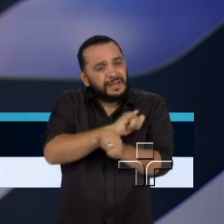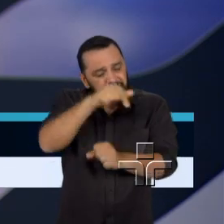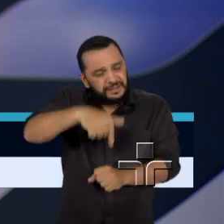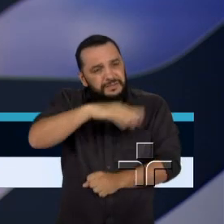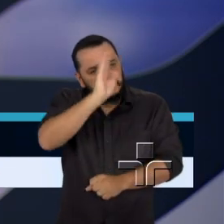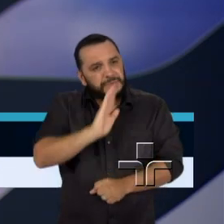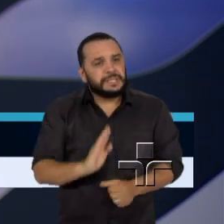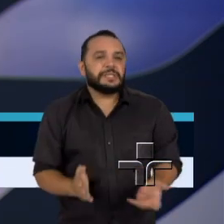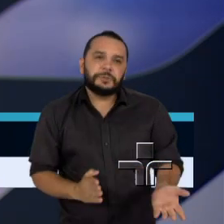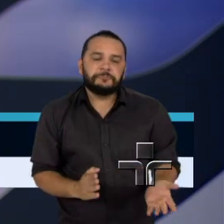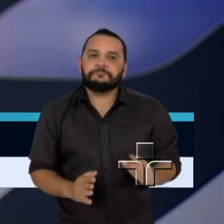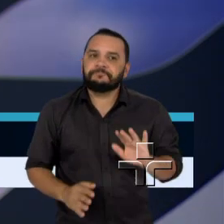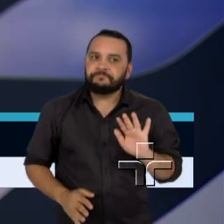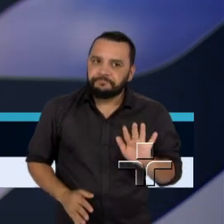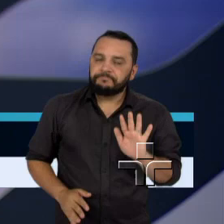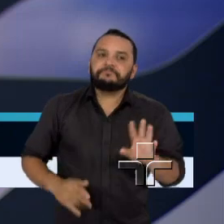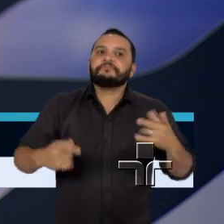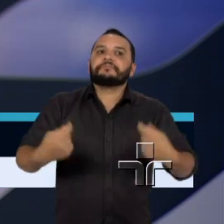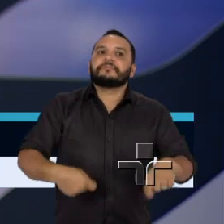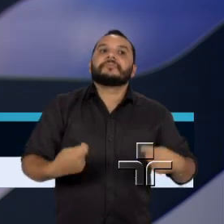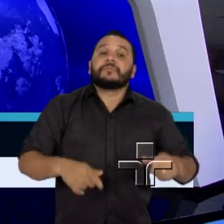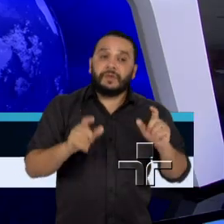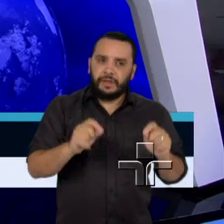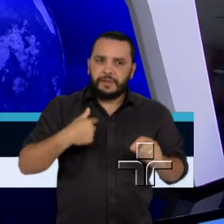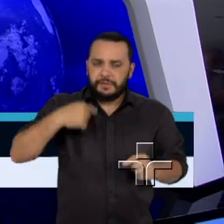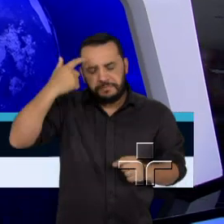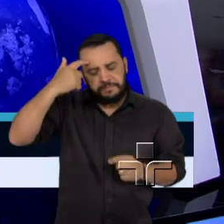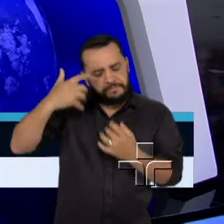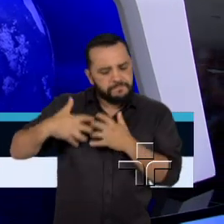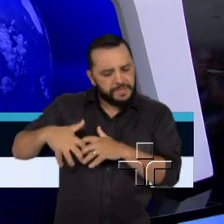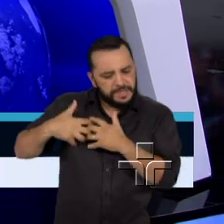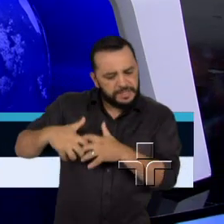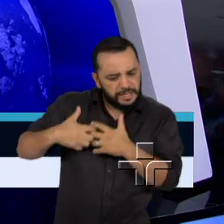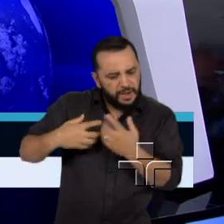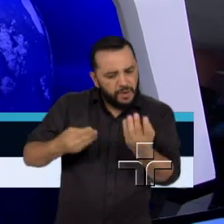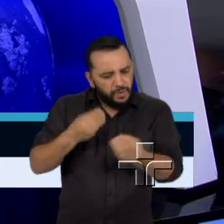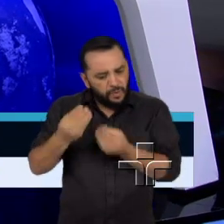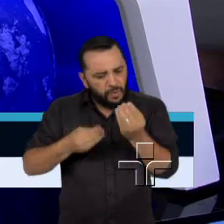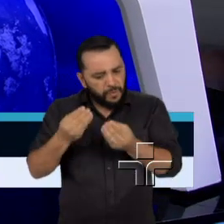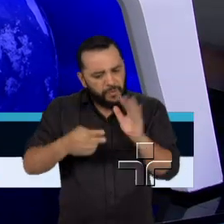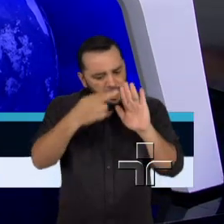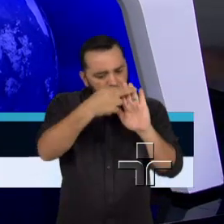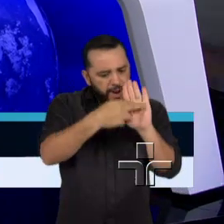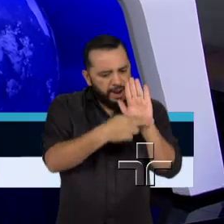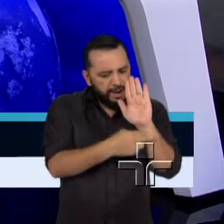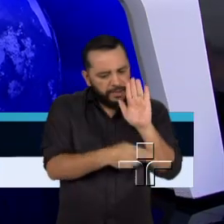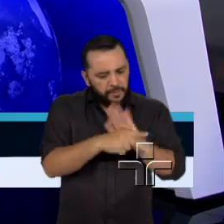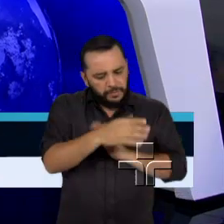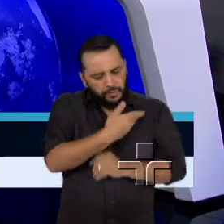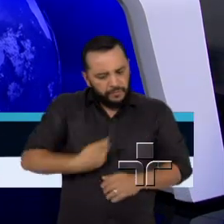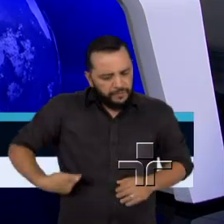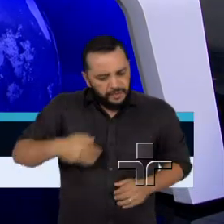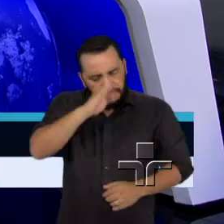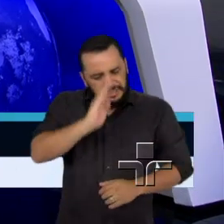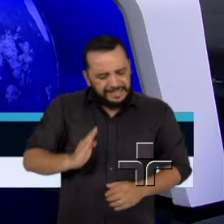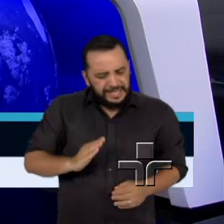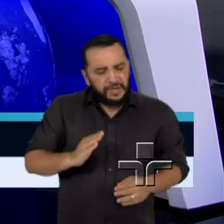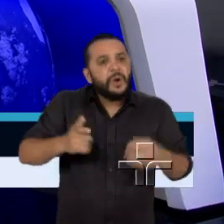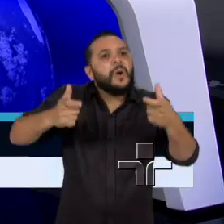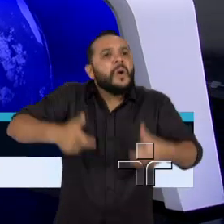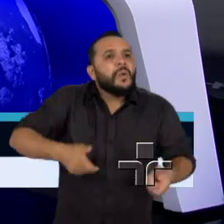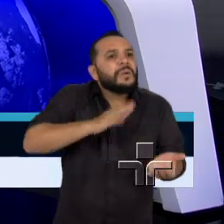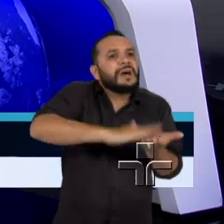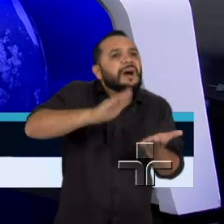Daí porque é necessário repensar a estrutura do Estado brasileiro, aonde nós estamos gastando. Né? E quem